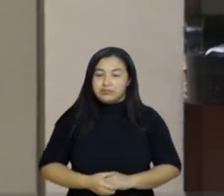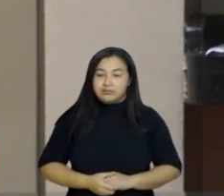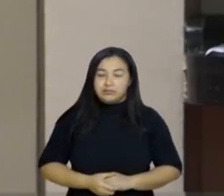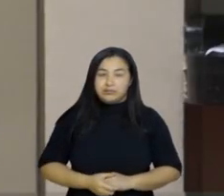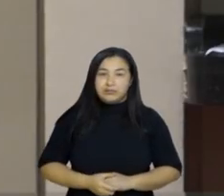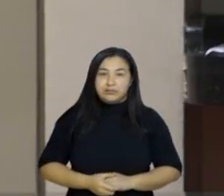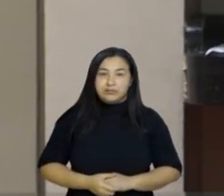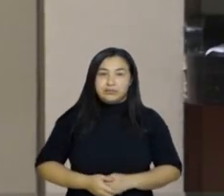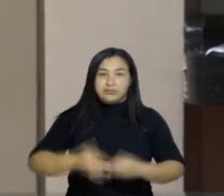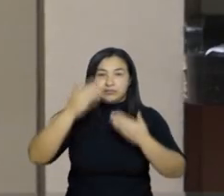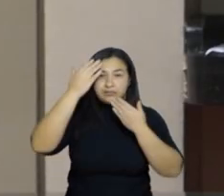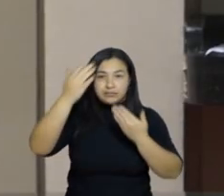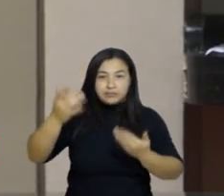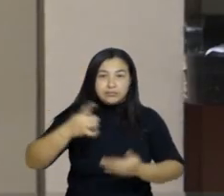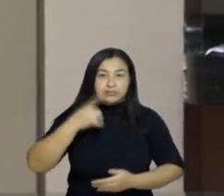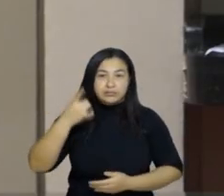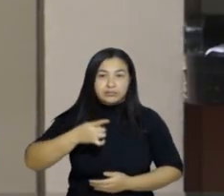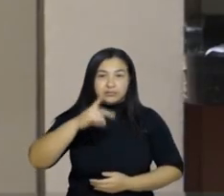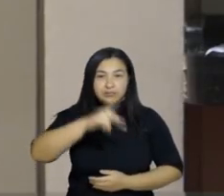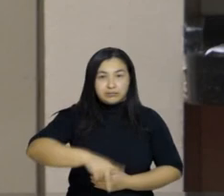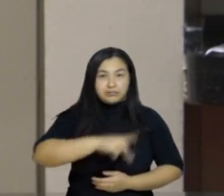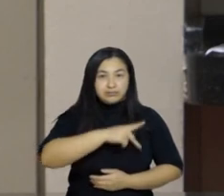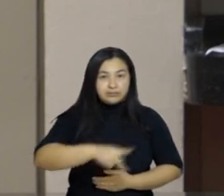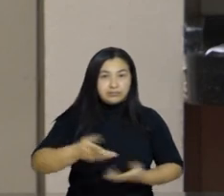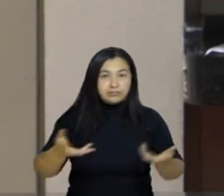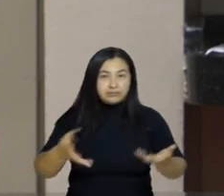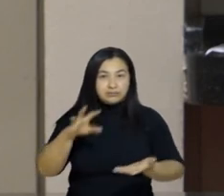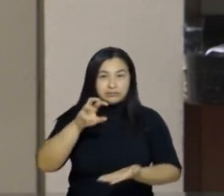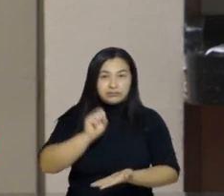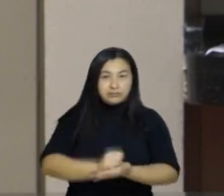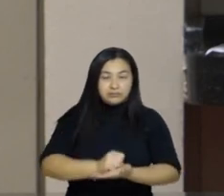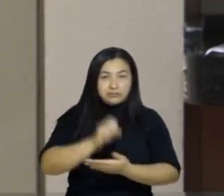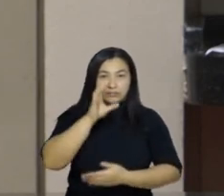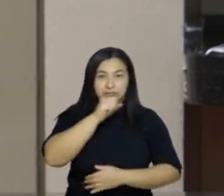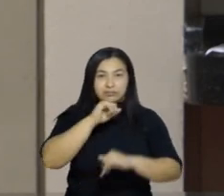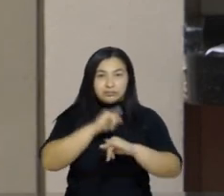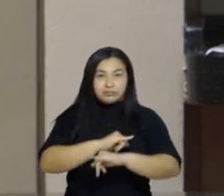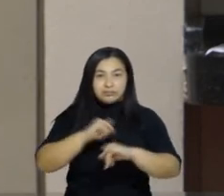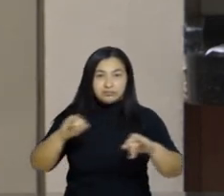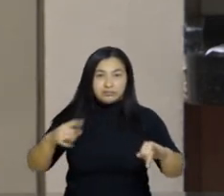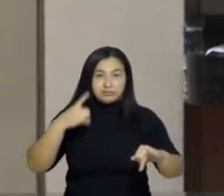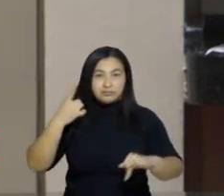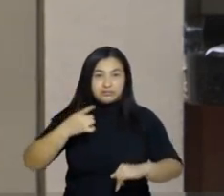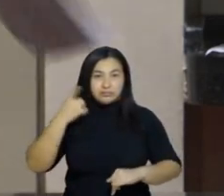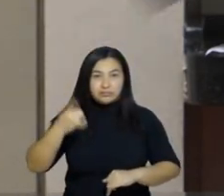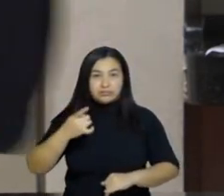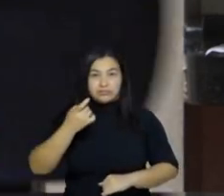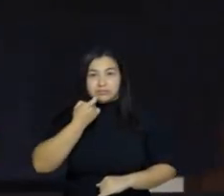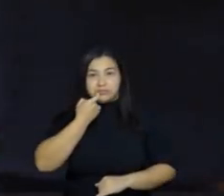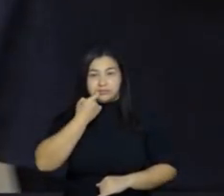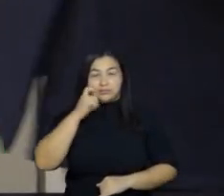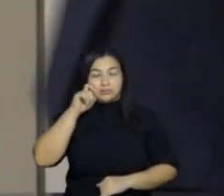Obrigado, deputado Padre Pedro. Próximo inscrito em breves comunicações é o senhor deputado Maurício Peixer.